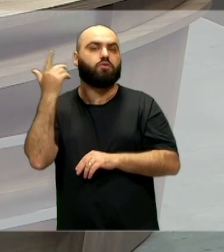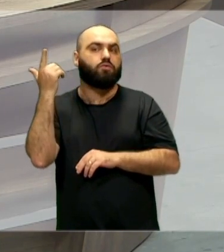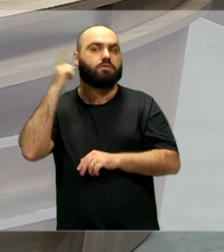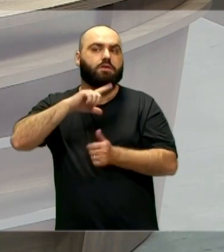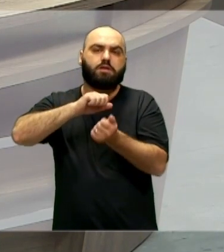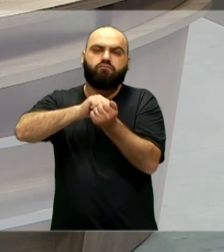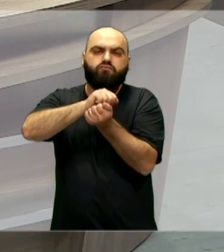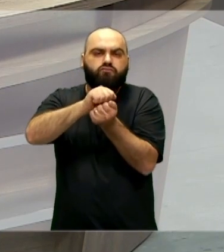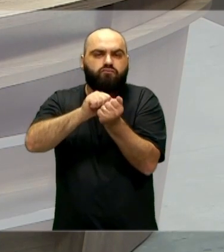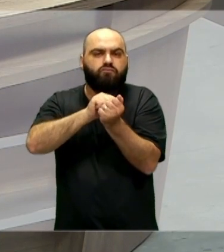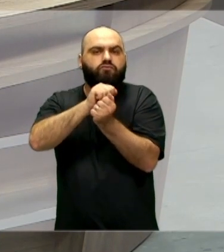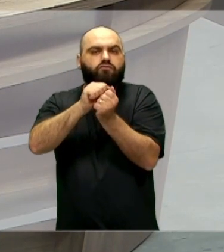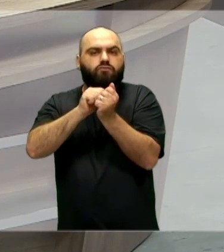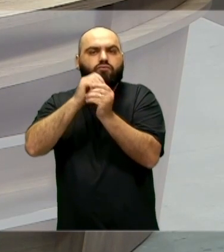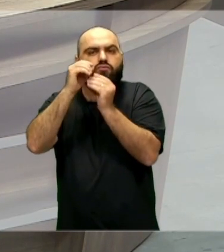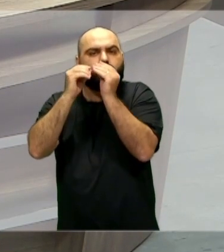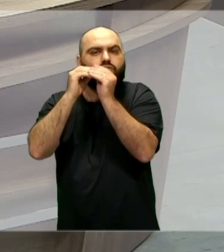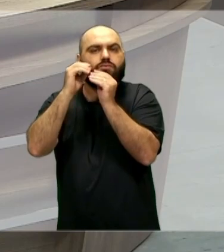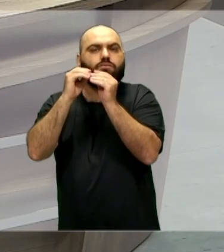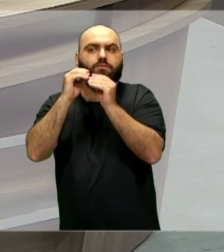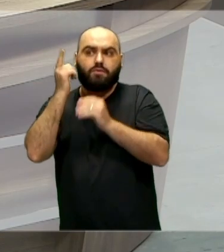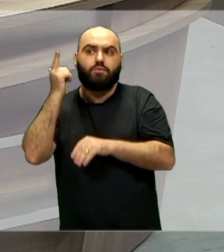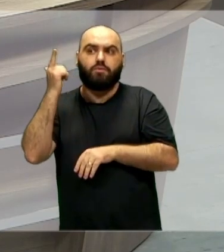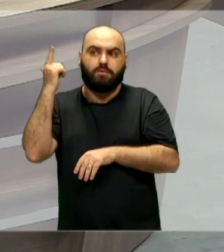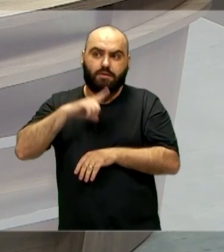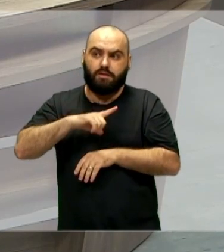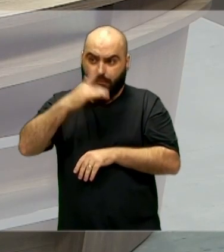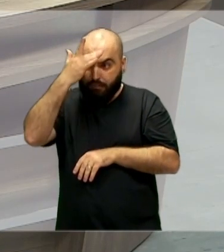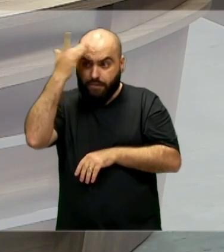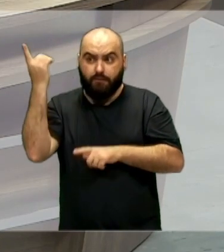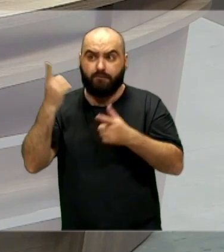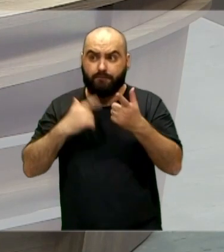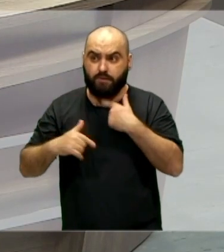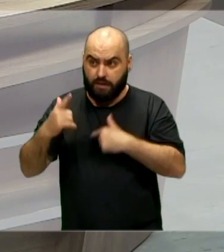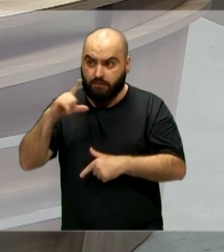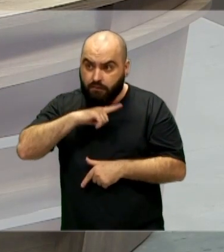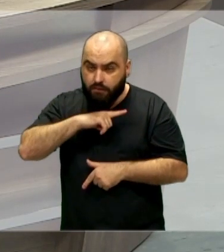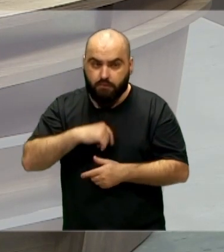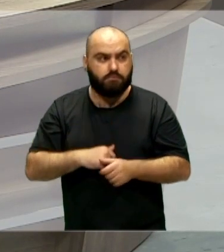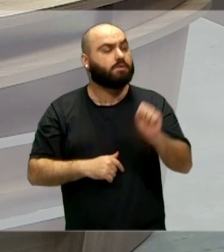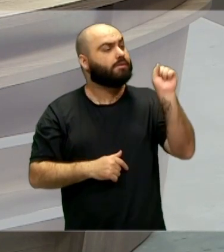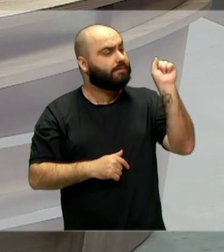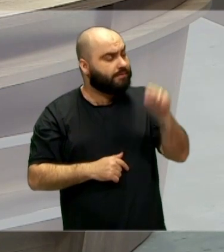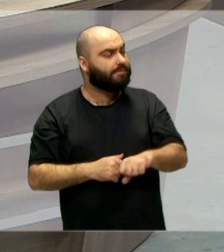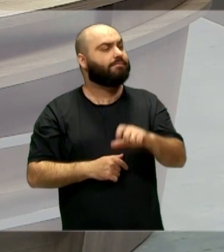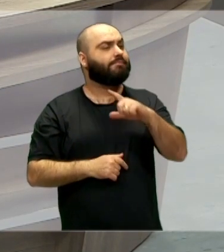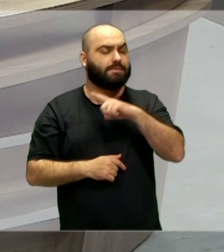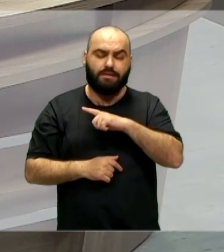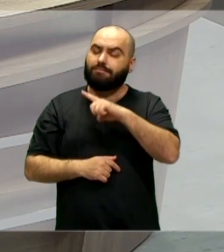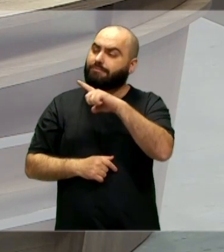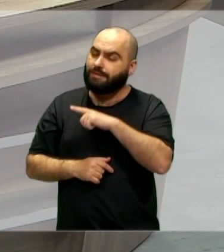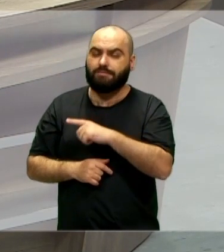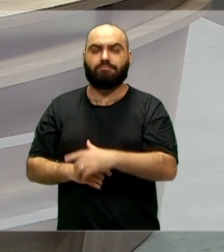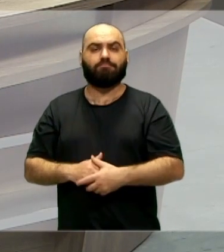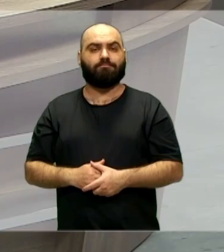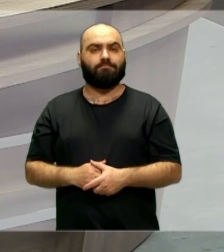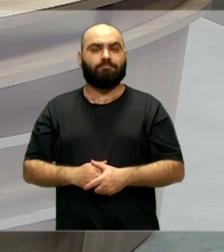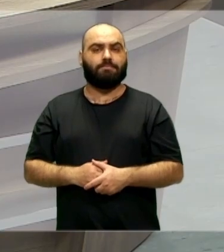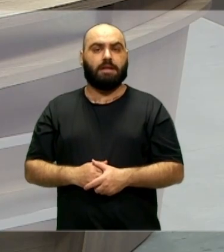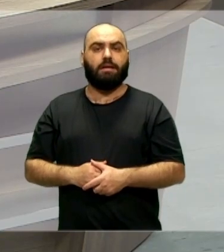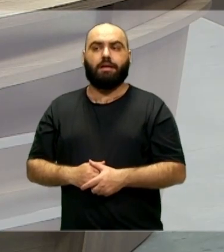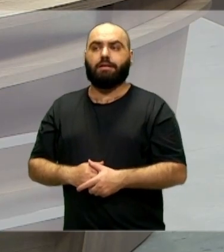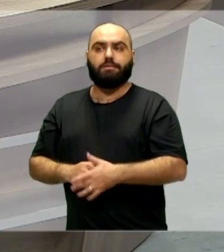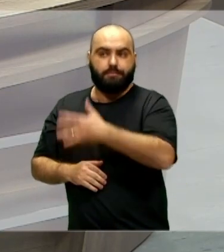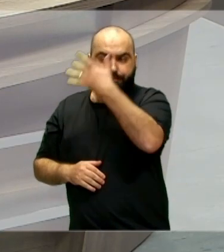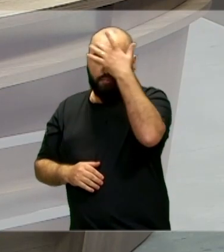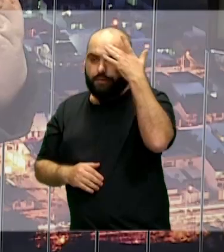sua parceira. Não é isso? Isso é uma coisa da vida, e é isso que as pessoas